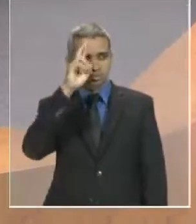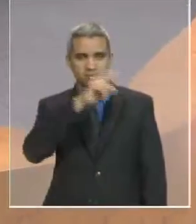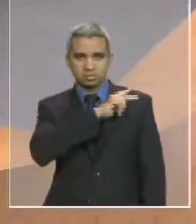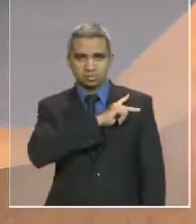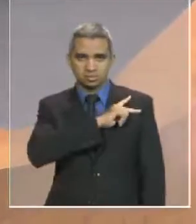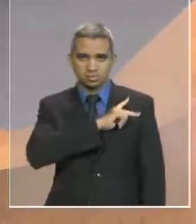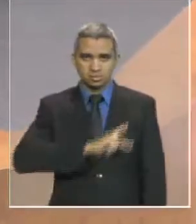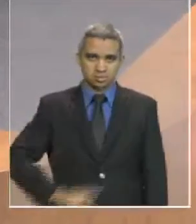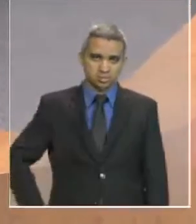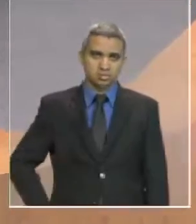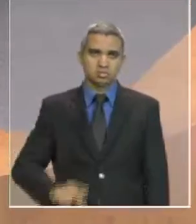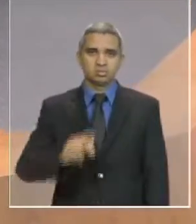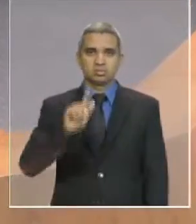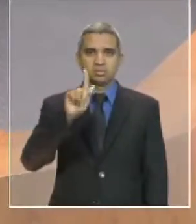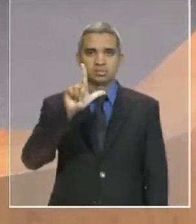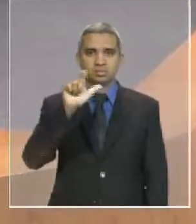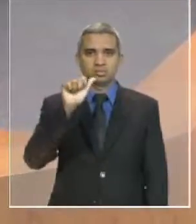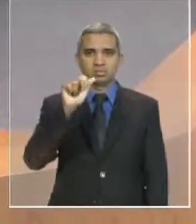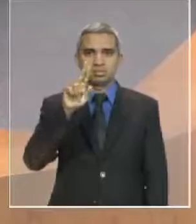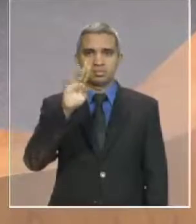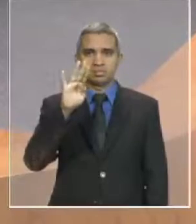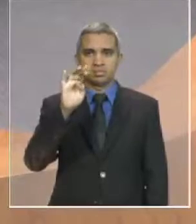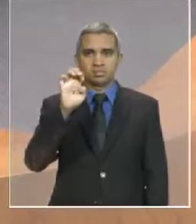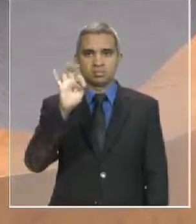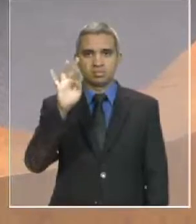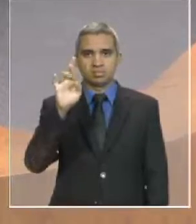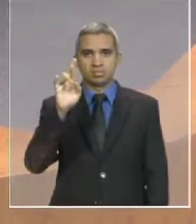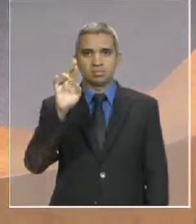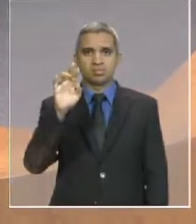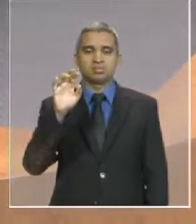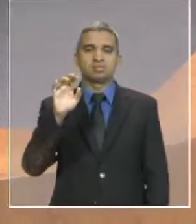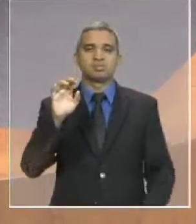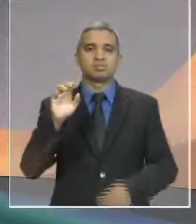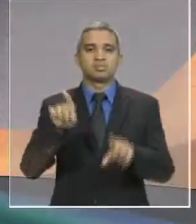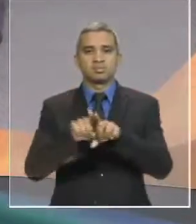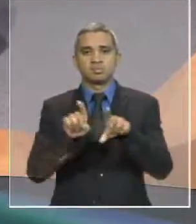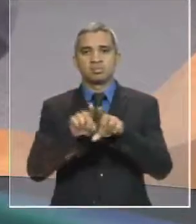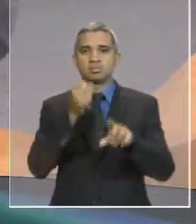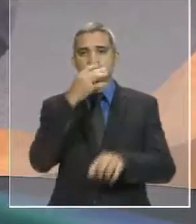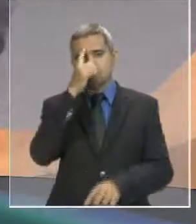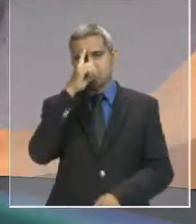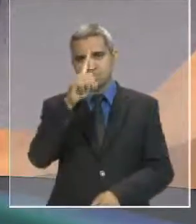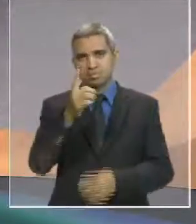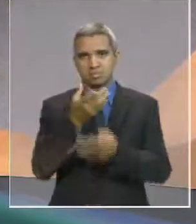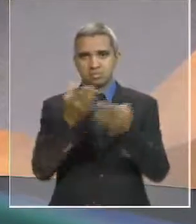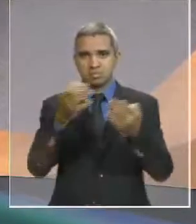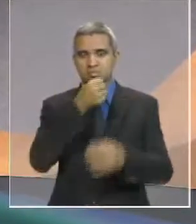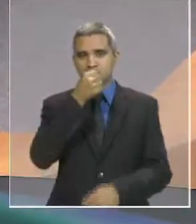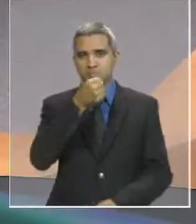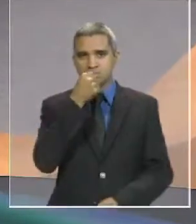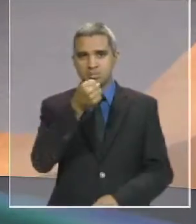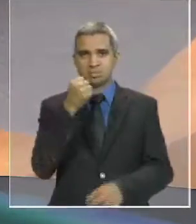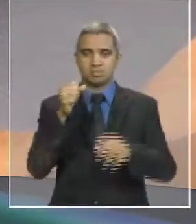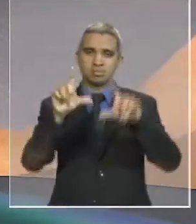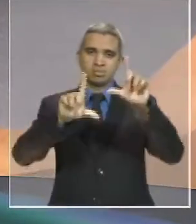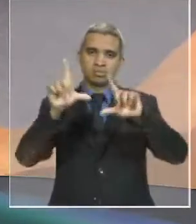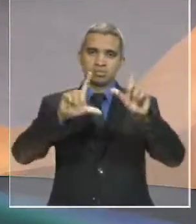galeria, imprensa, sistema de comunicação da TV Assembleia, povo do